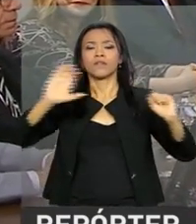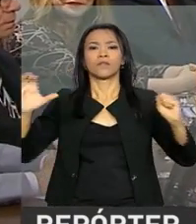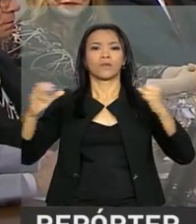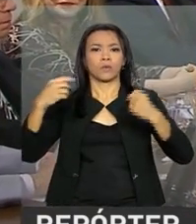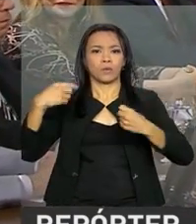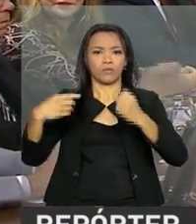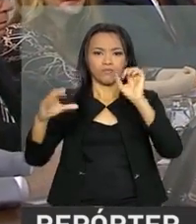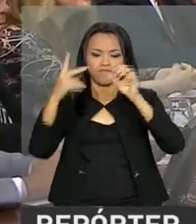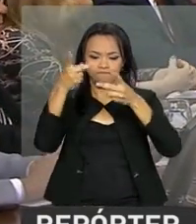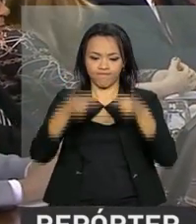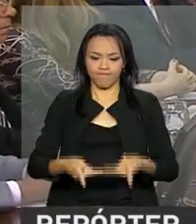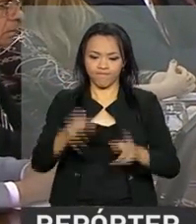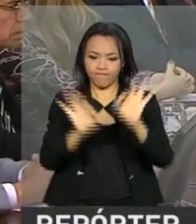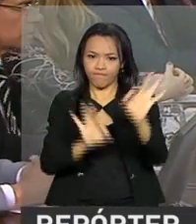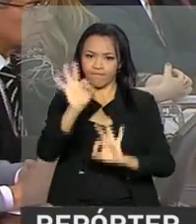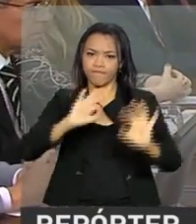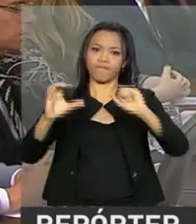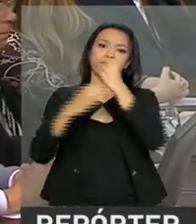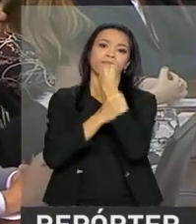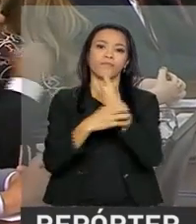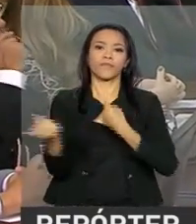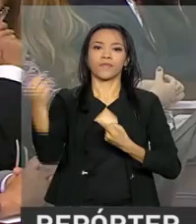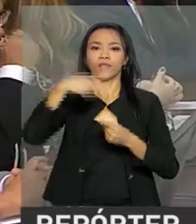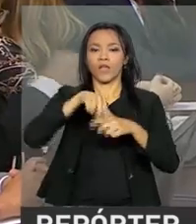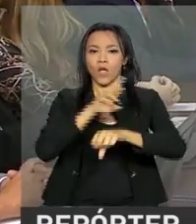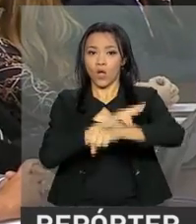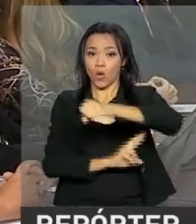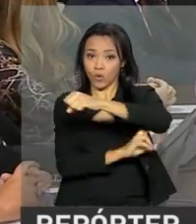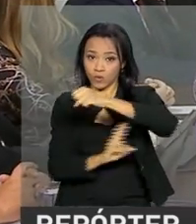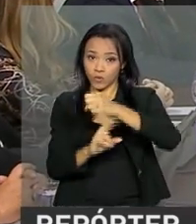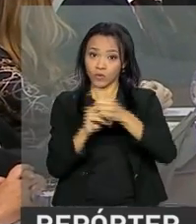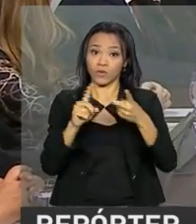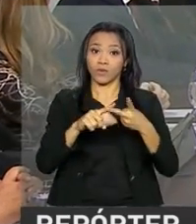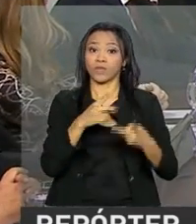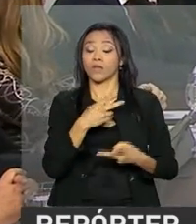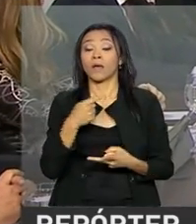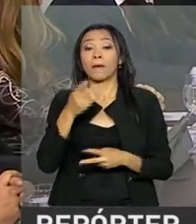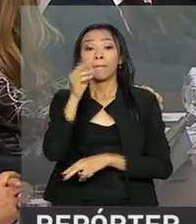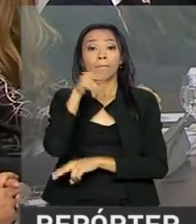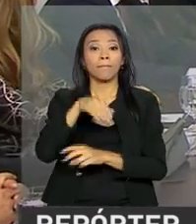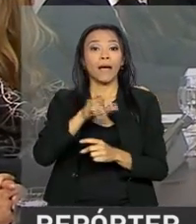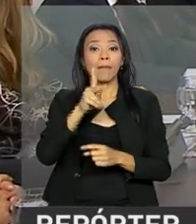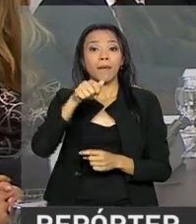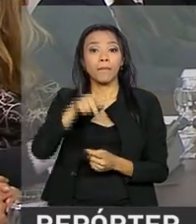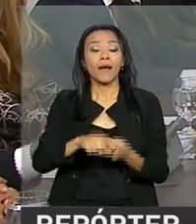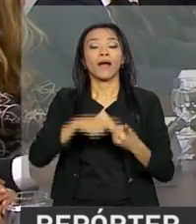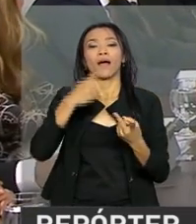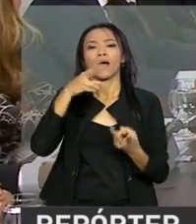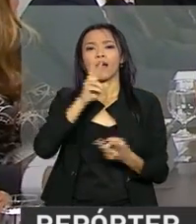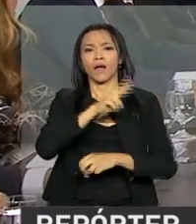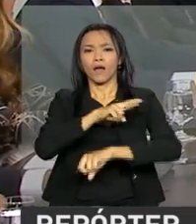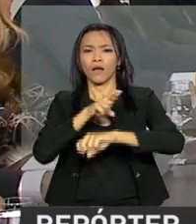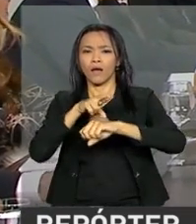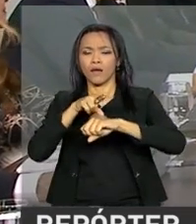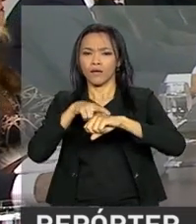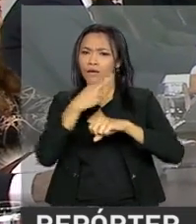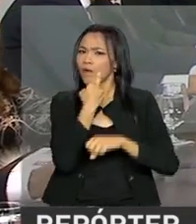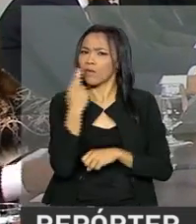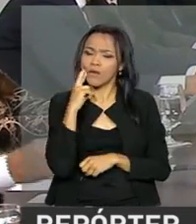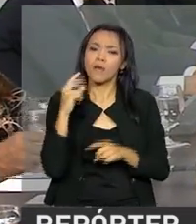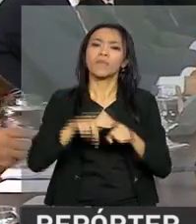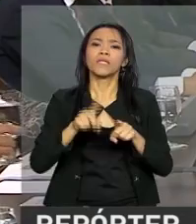Palácio do Planalto os governadores de Rondônia, Tocantins, Pará, Amazonas, Amapá, Roraima e Mato Grosso, além